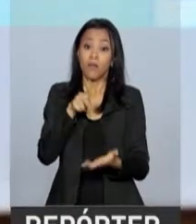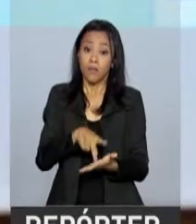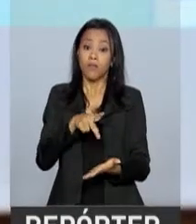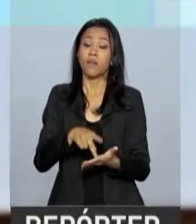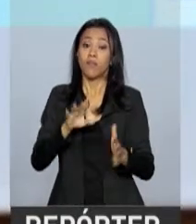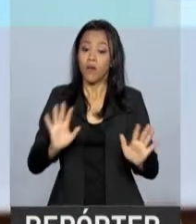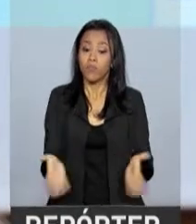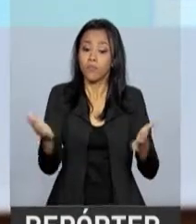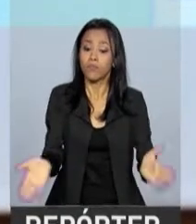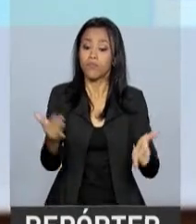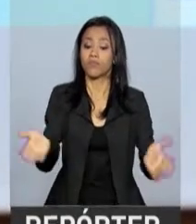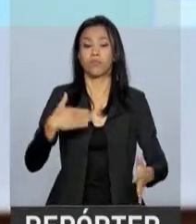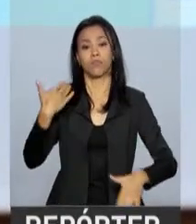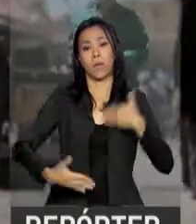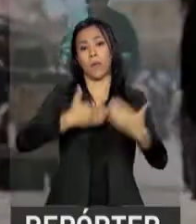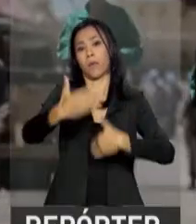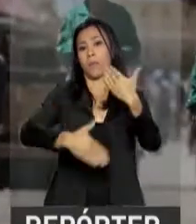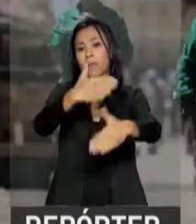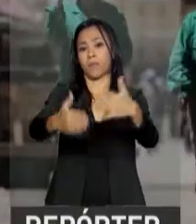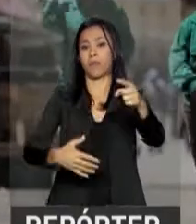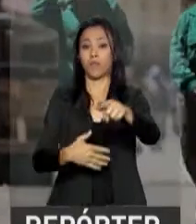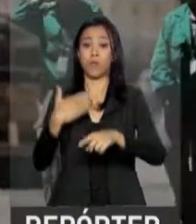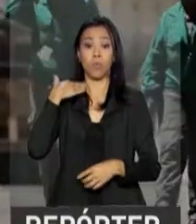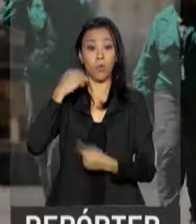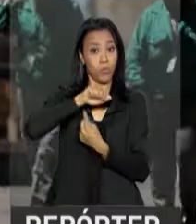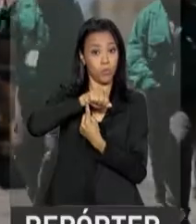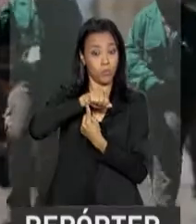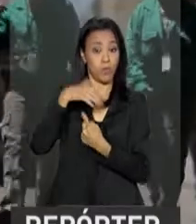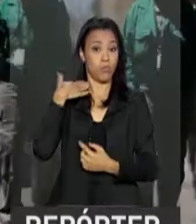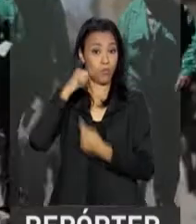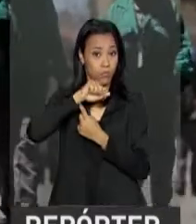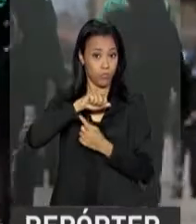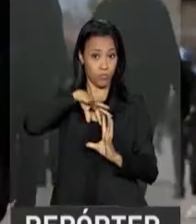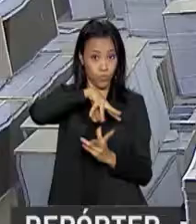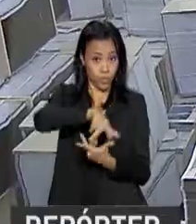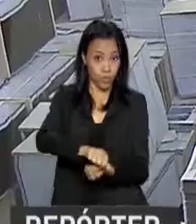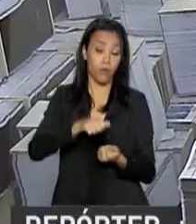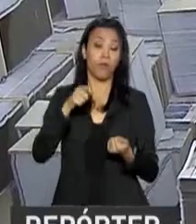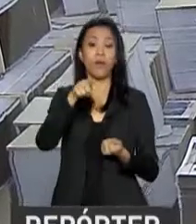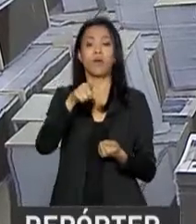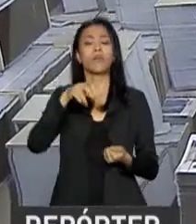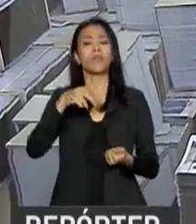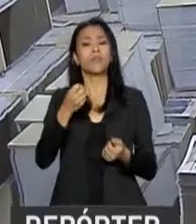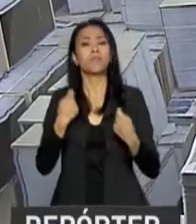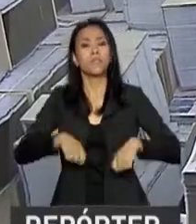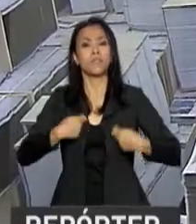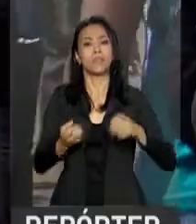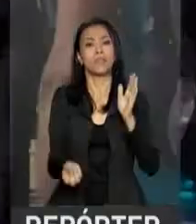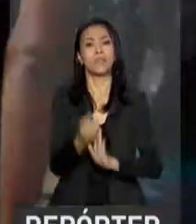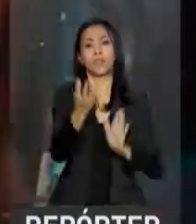motor do crescimento do comércio exterior do brasil o banco mundial também orienta sobre a necessidade de criar novas oportunidades de trabalho